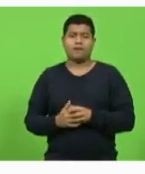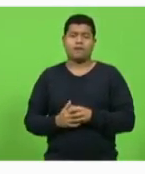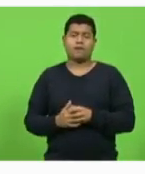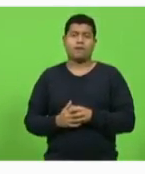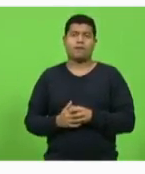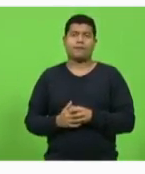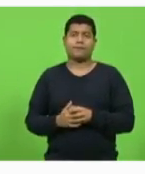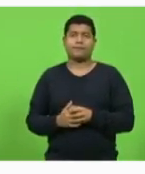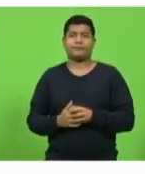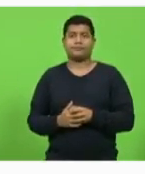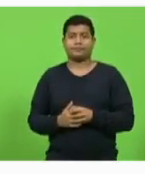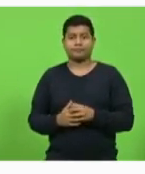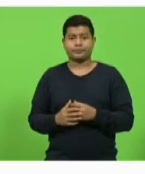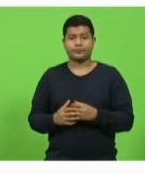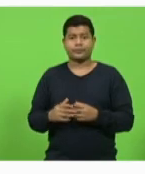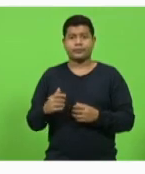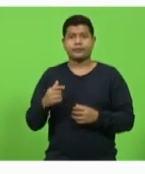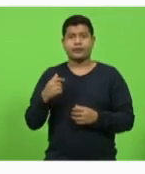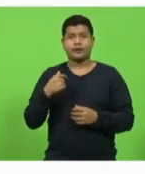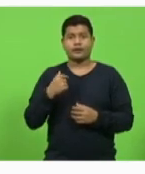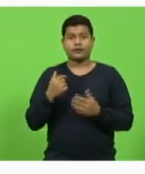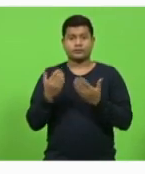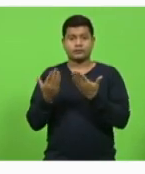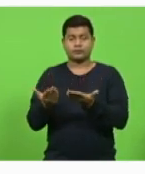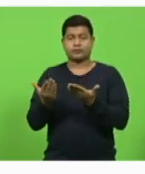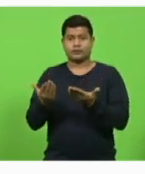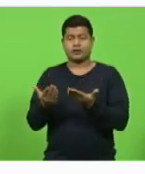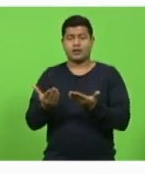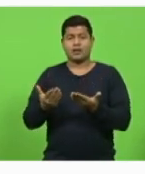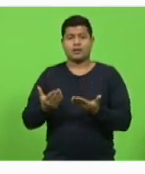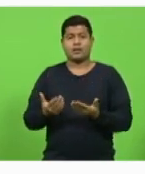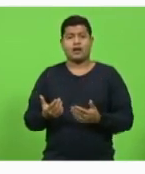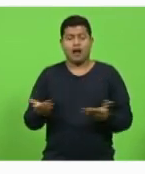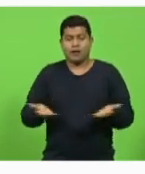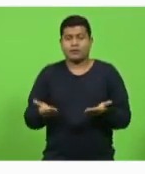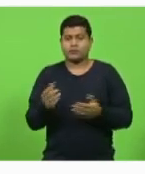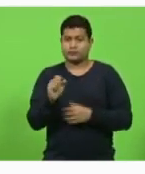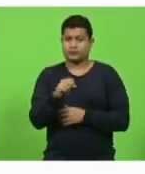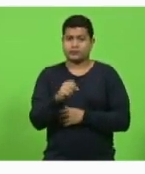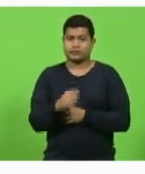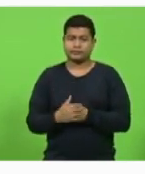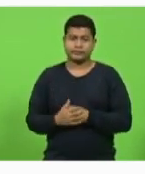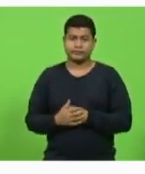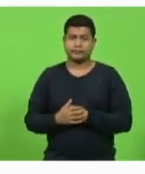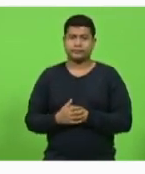Eilas, digo, das considerações finais. Agora sim, senhor presidente.